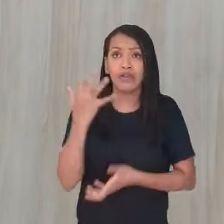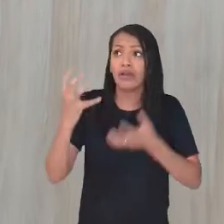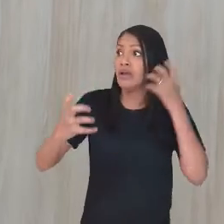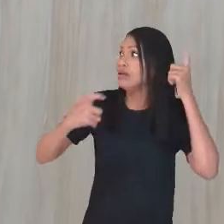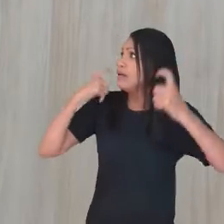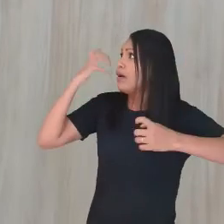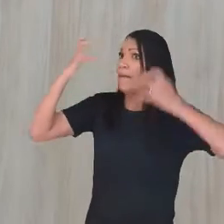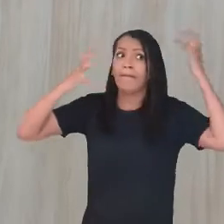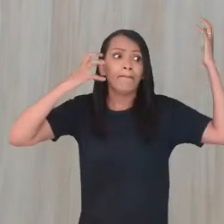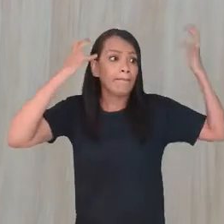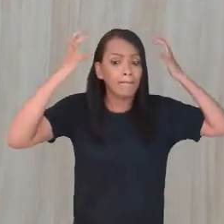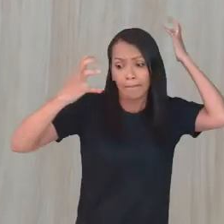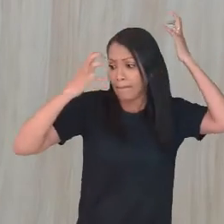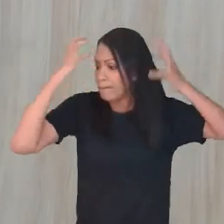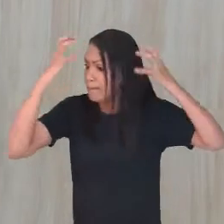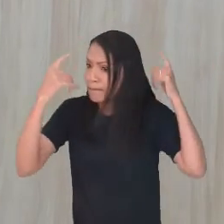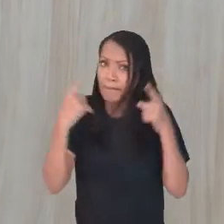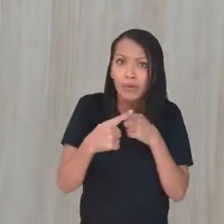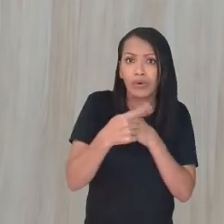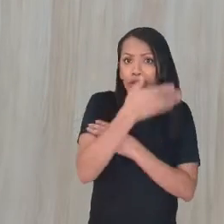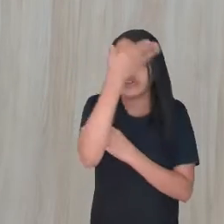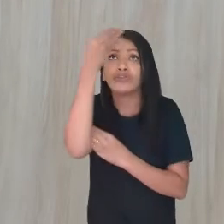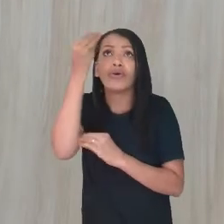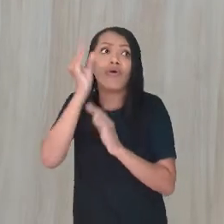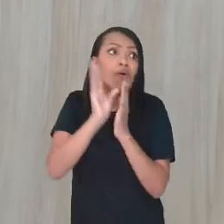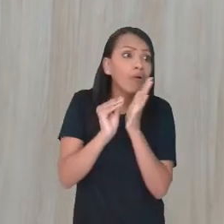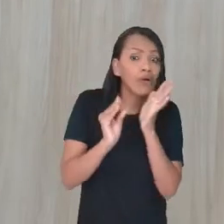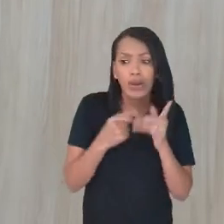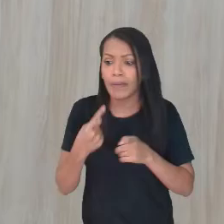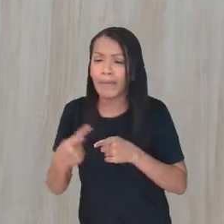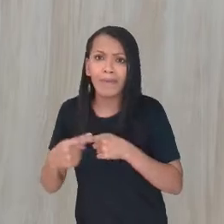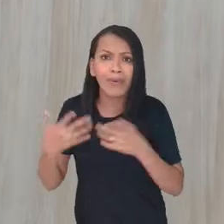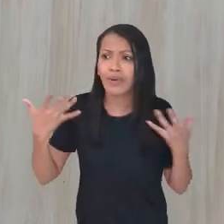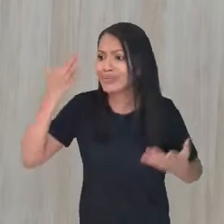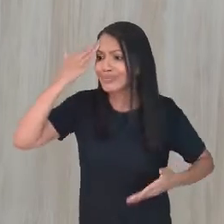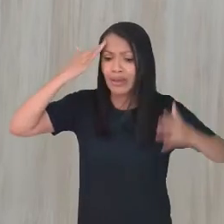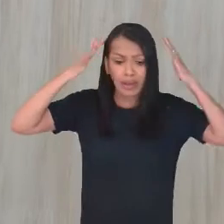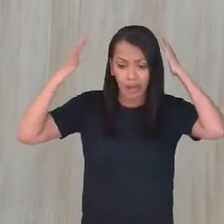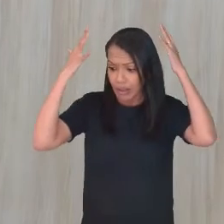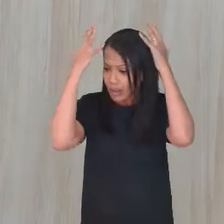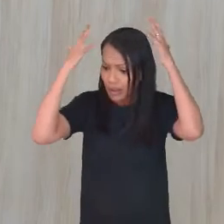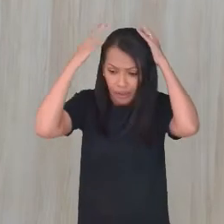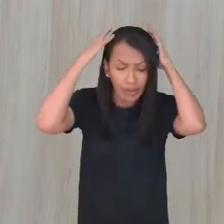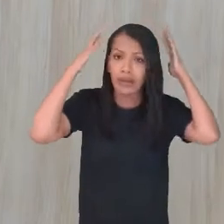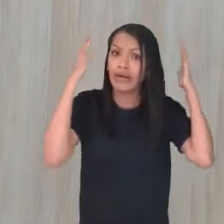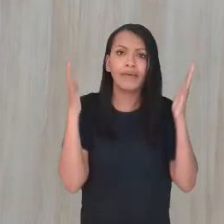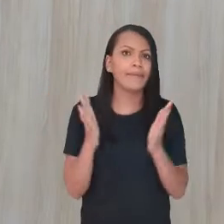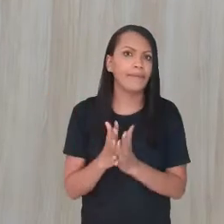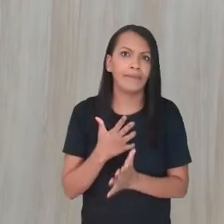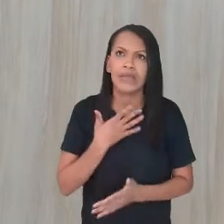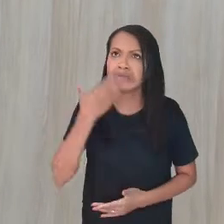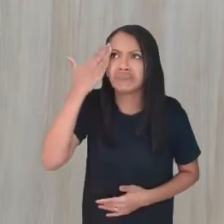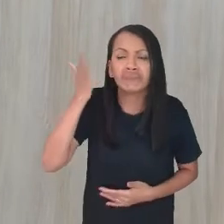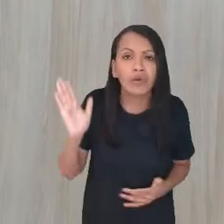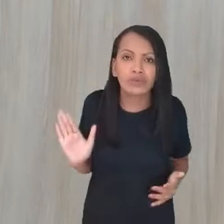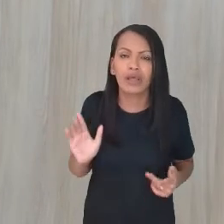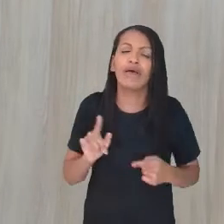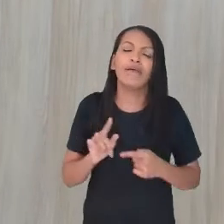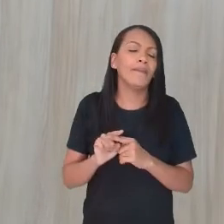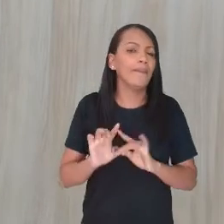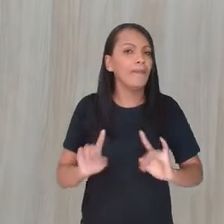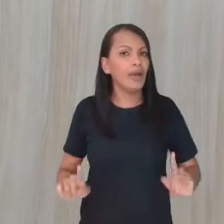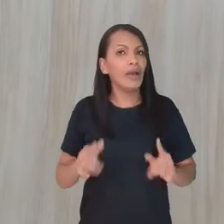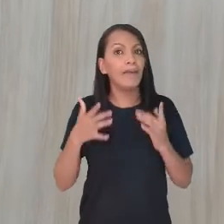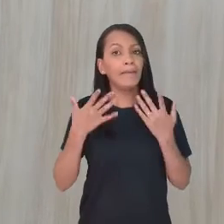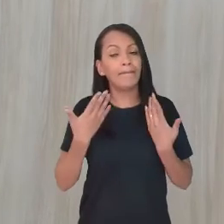desespero, porque a gente esqueceu de algum conteúdo, ou porque a gente não se deparou com alguma questão que não sabe. E aí a